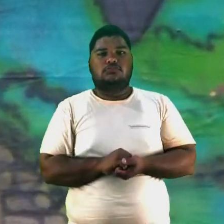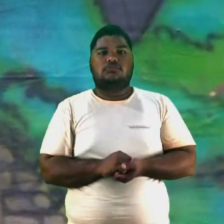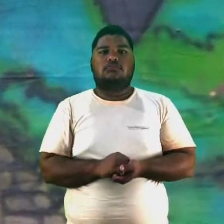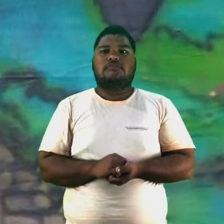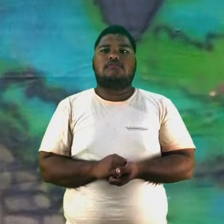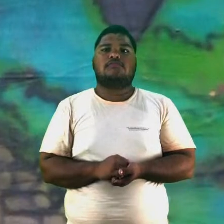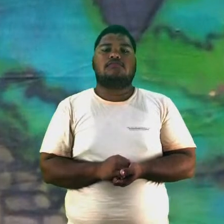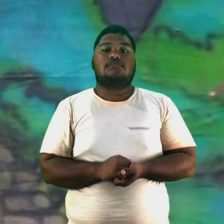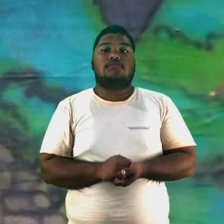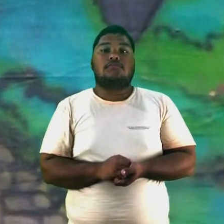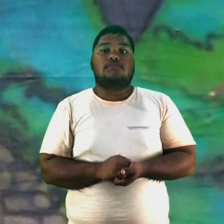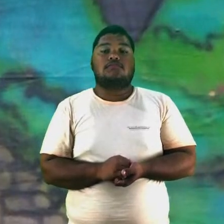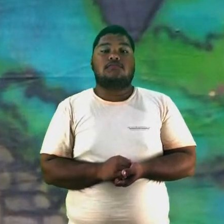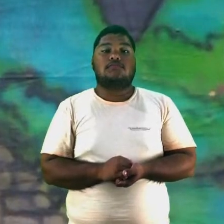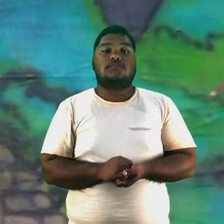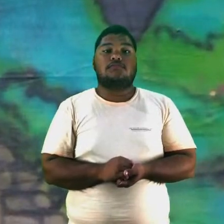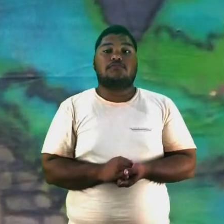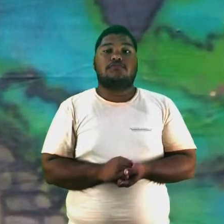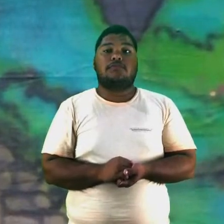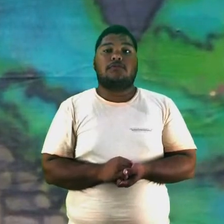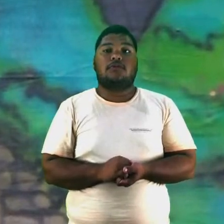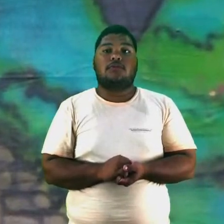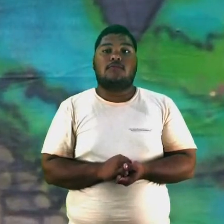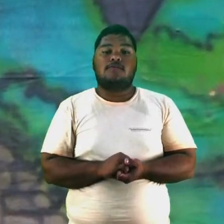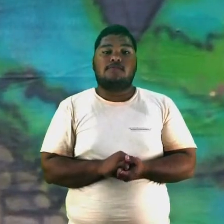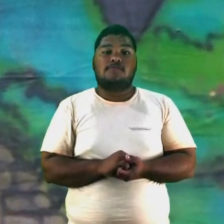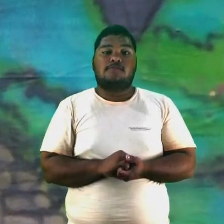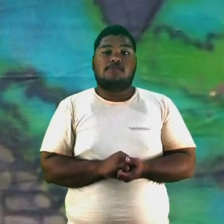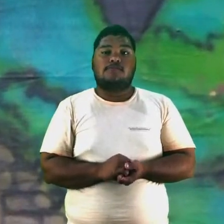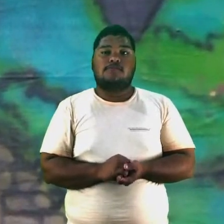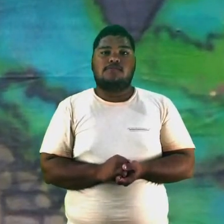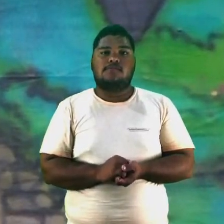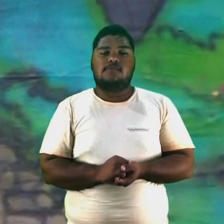Eu estou lendo aqui para você na Bíblia de Jerusalém.